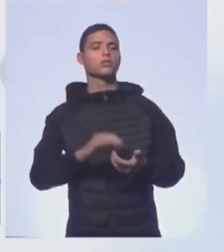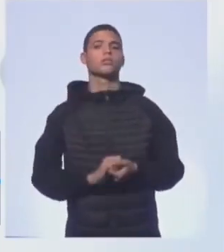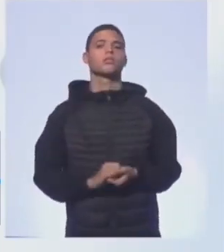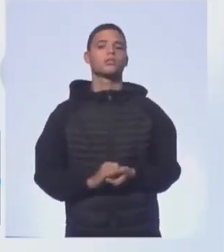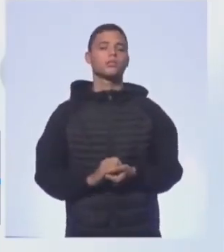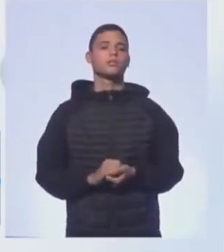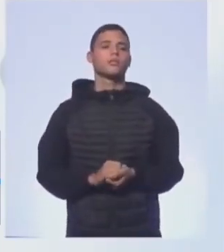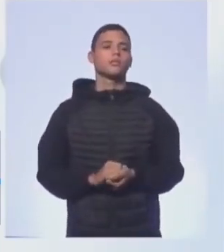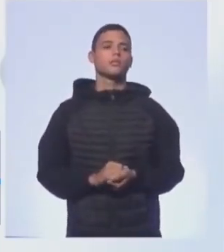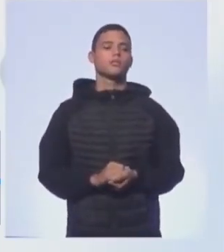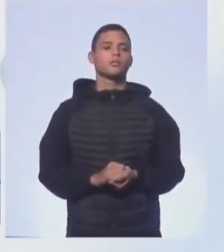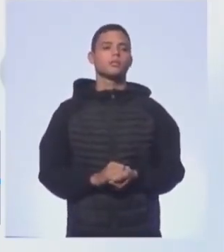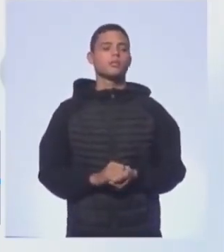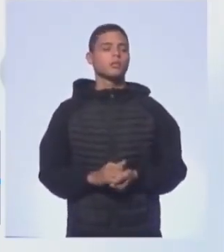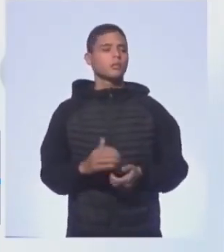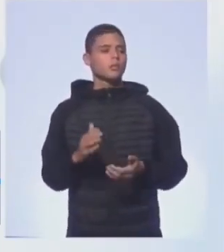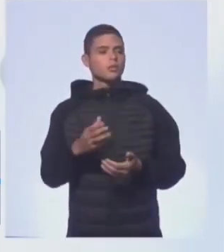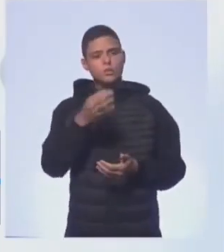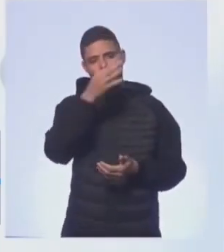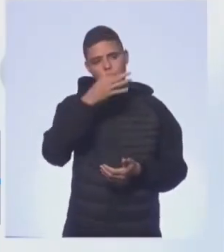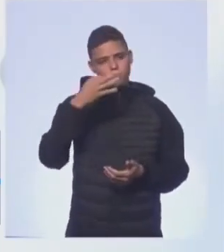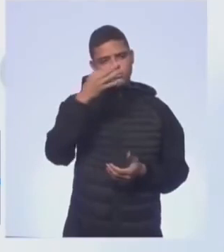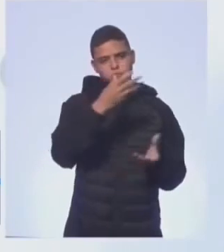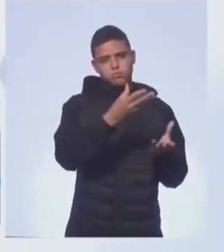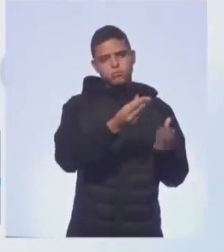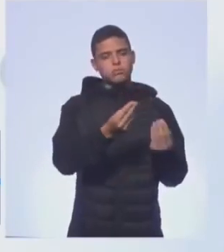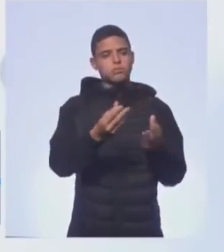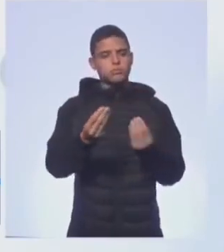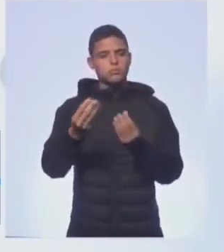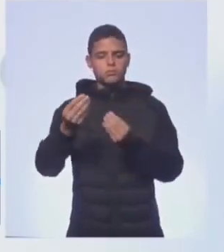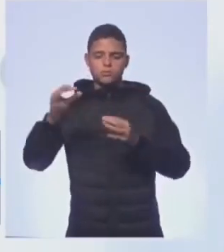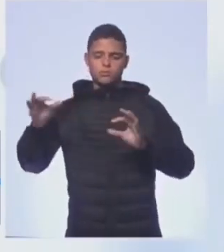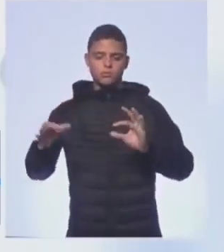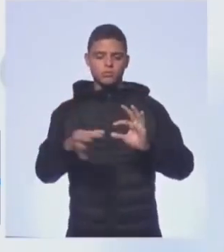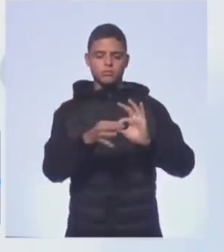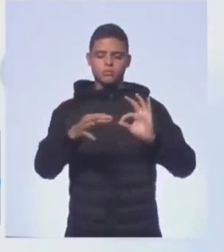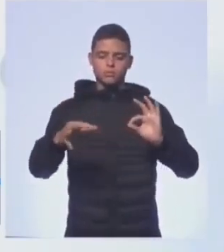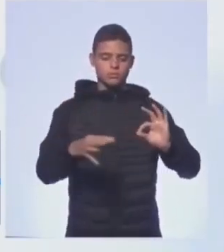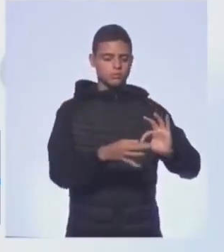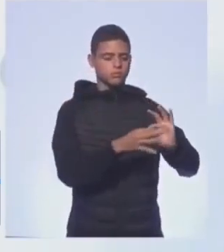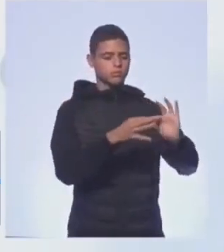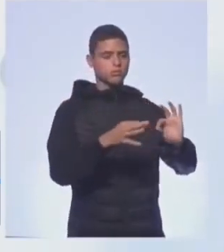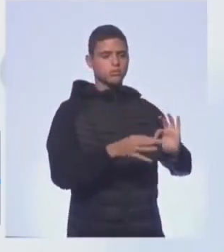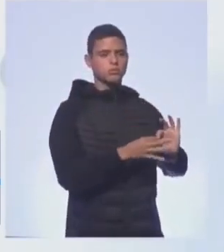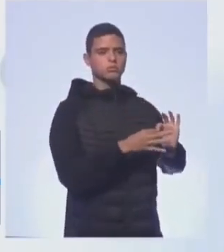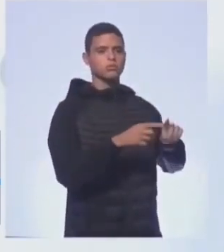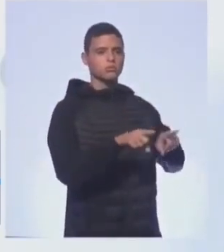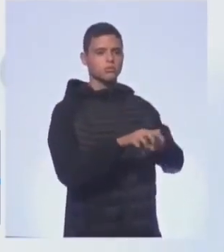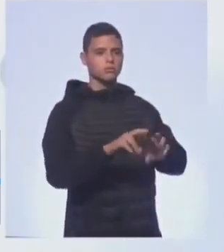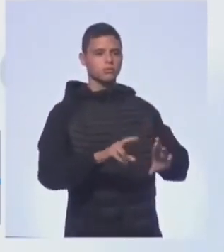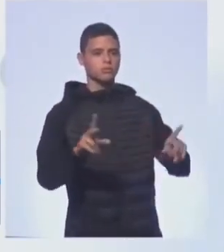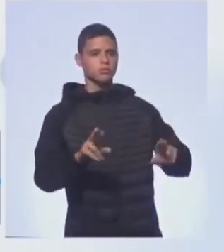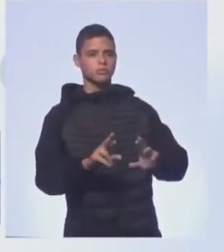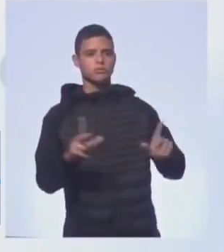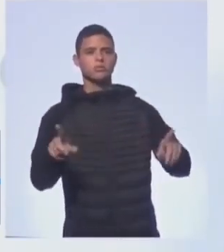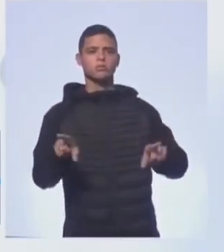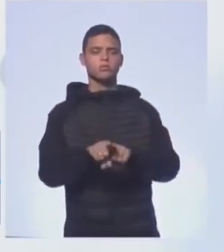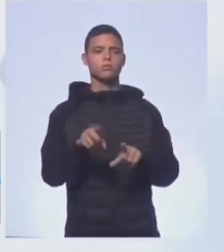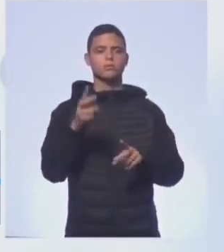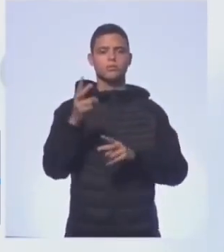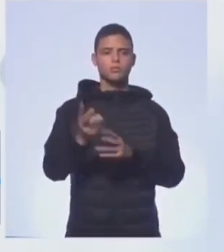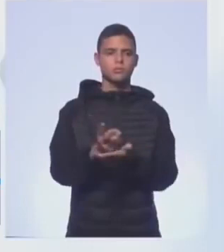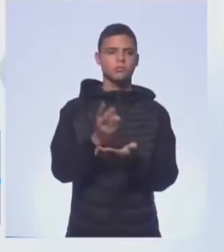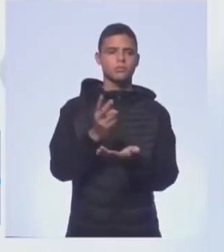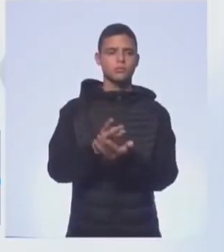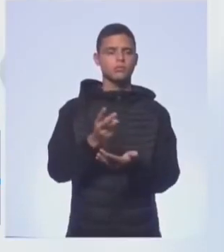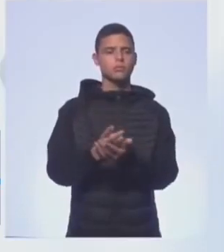Então, opiniões são diversas lá, elas vão se convergindo e divergindo, então, ao tempo todo, até